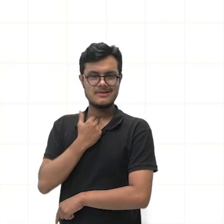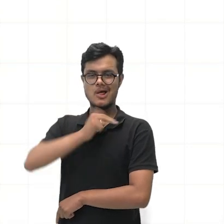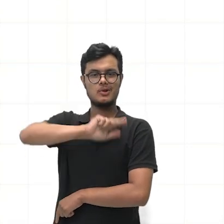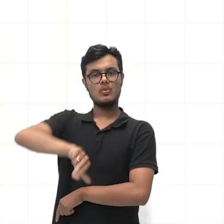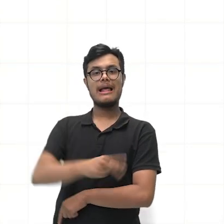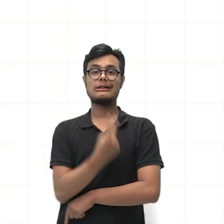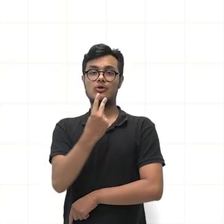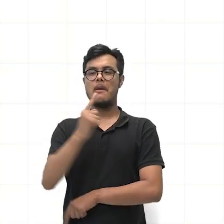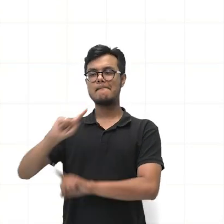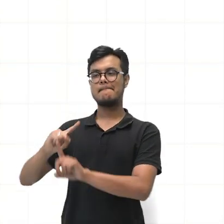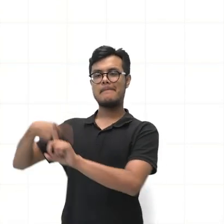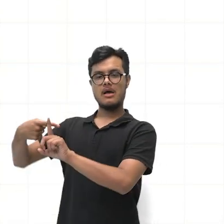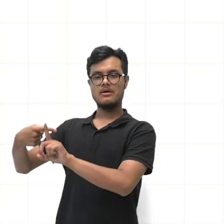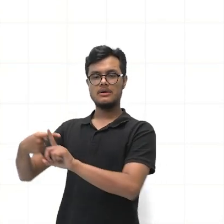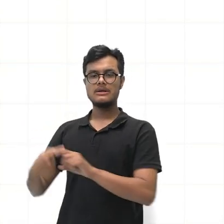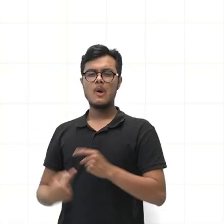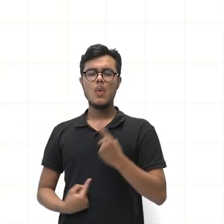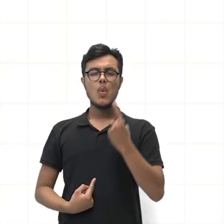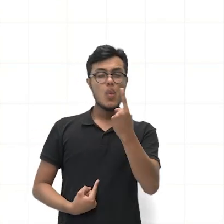Então até, ó,